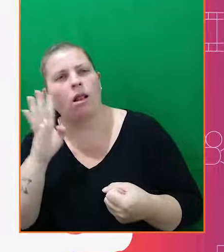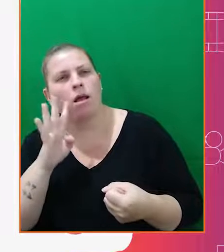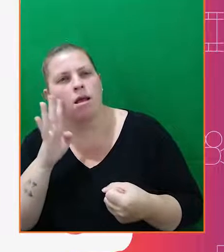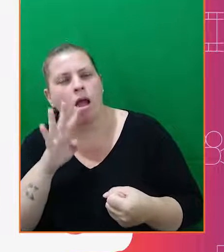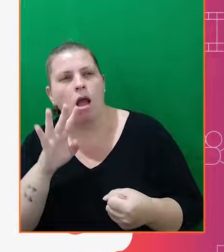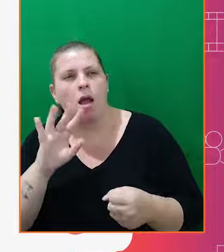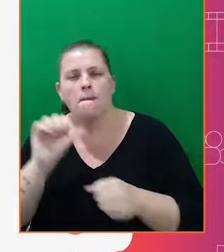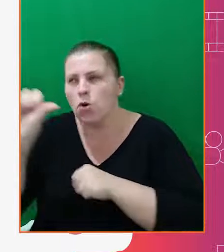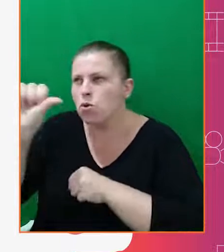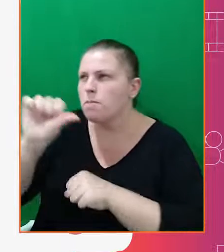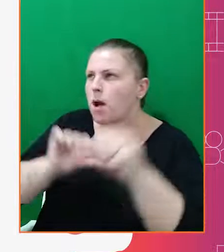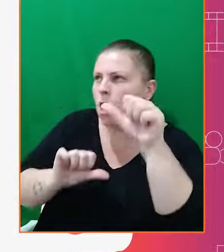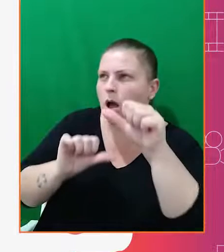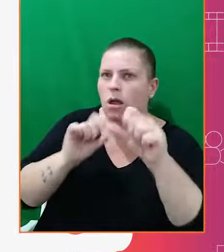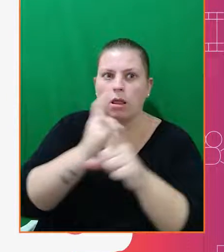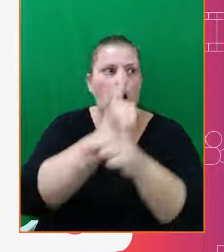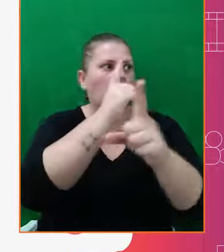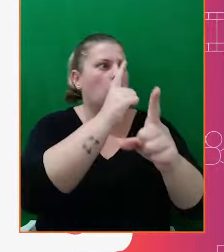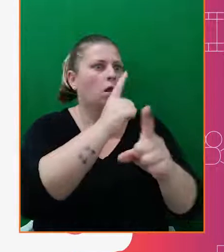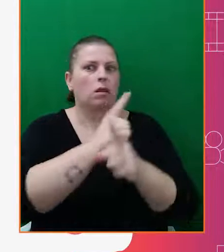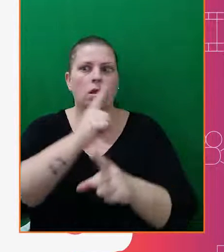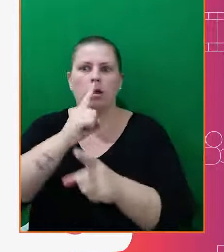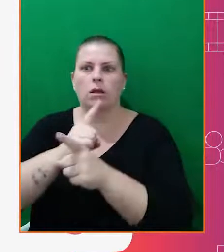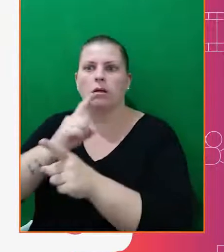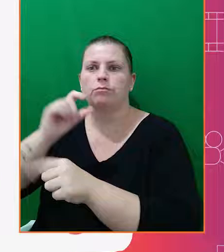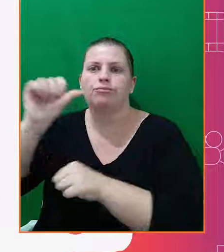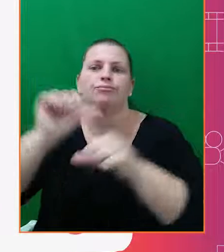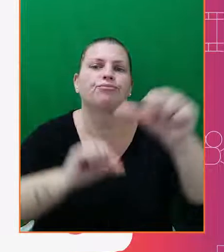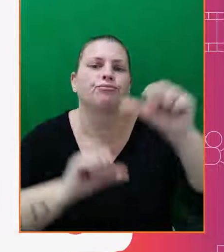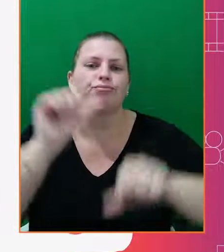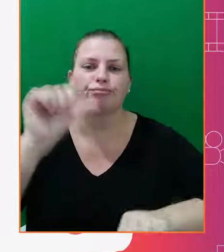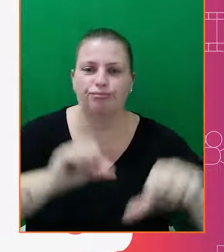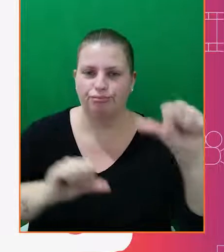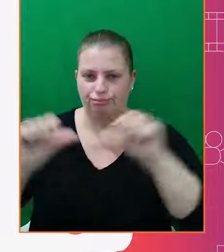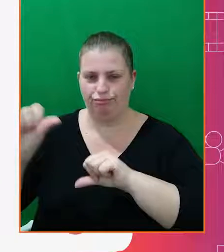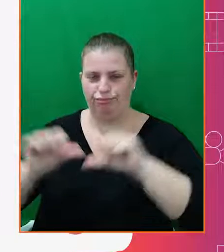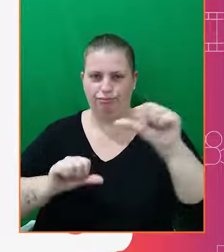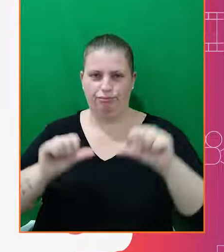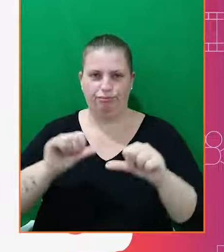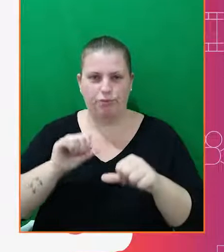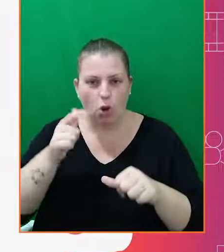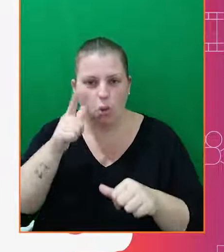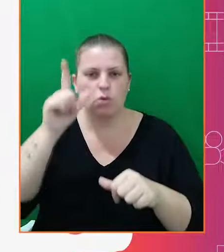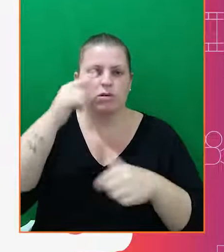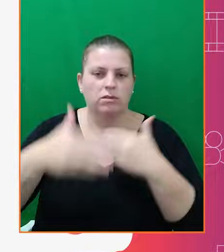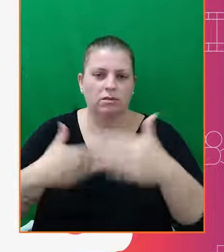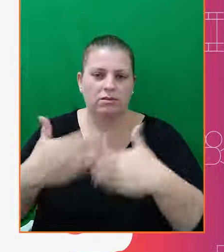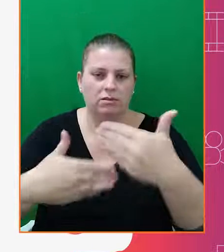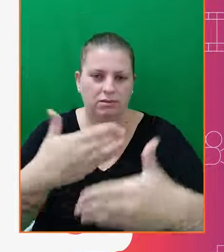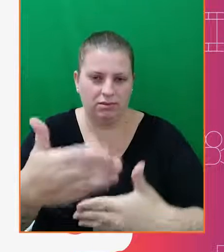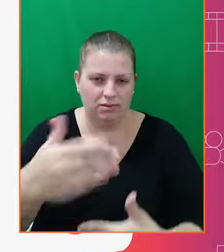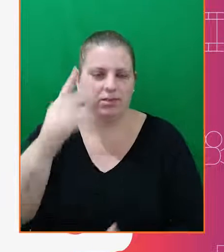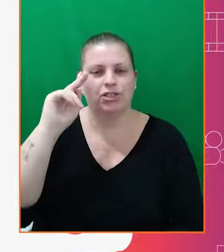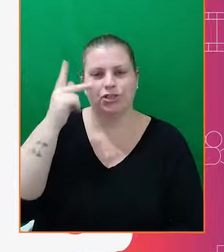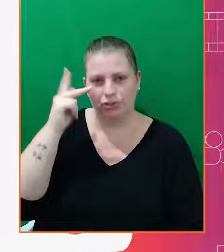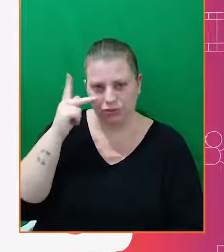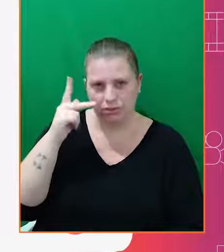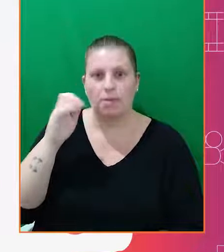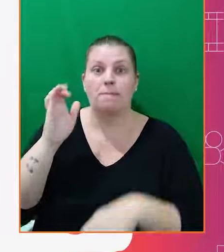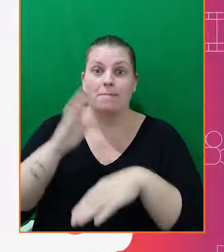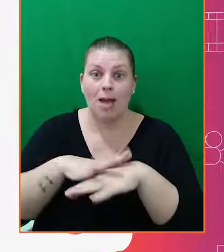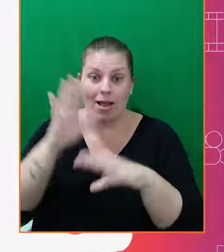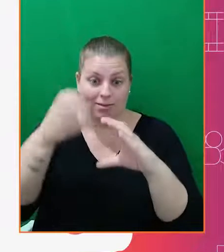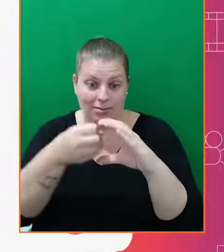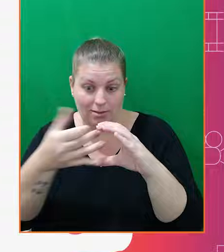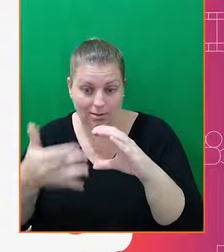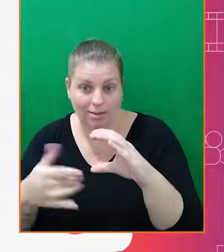mudanças, essas descobertas, os acontecimentos e as transformações se fazem fundamental para desenvolver a história. E